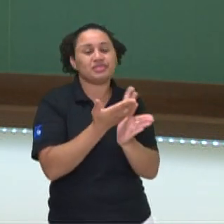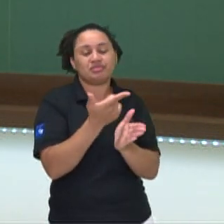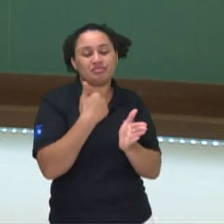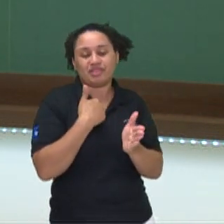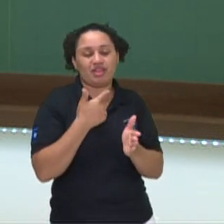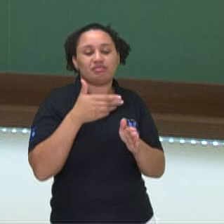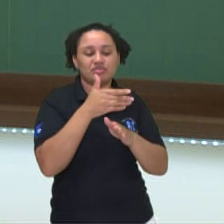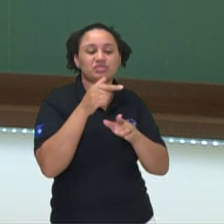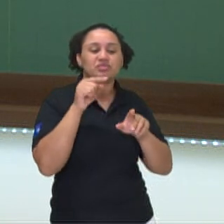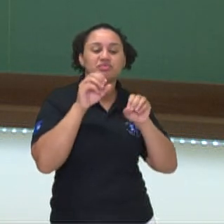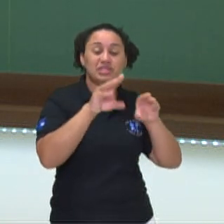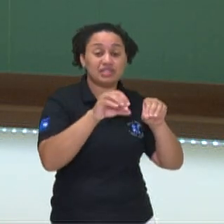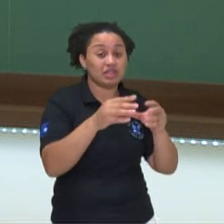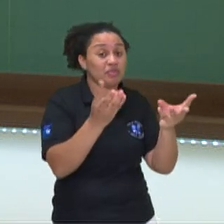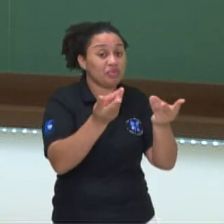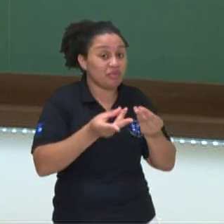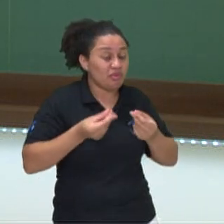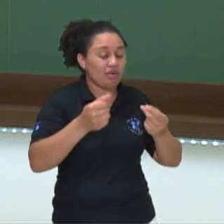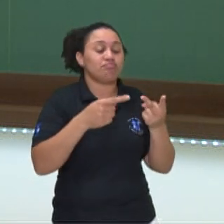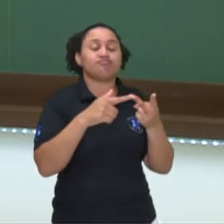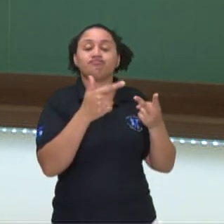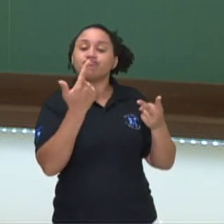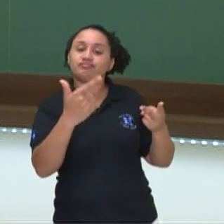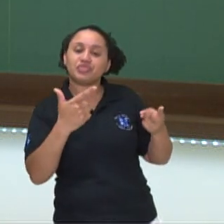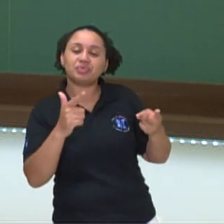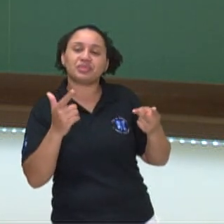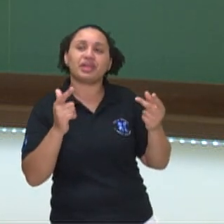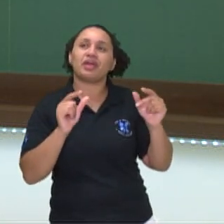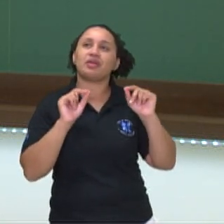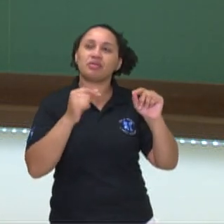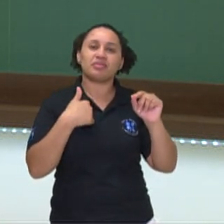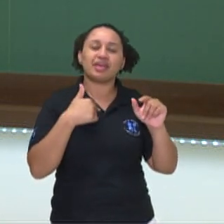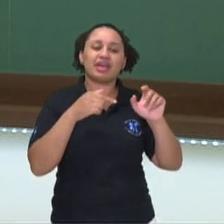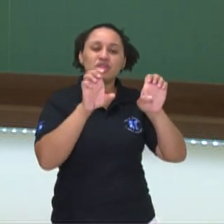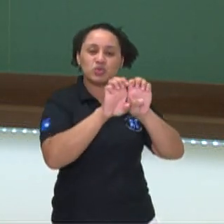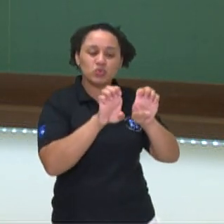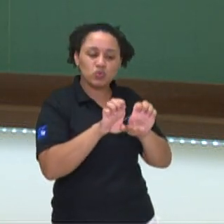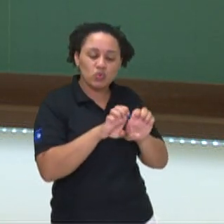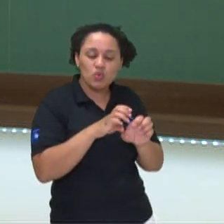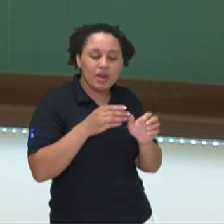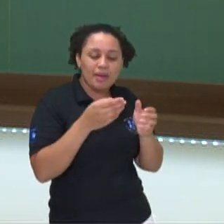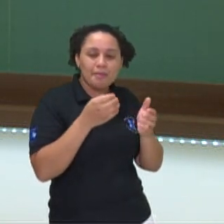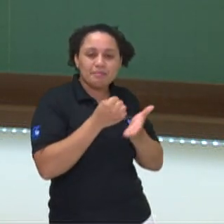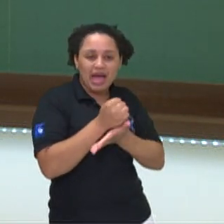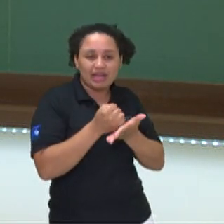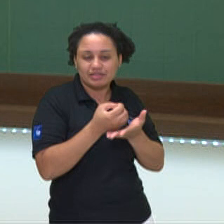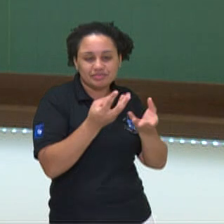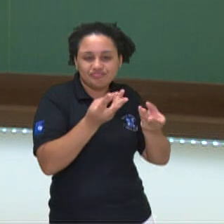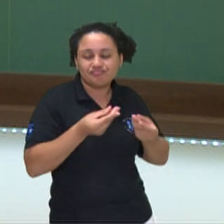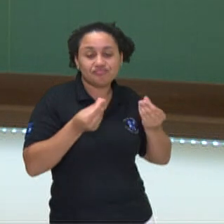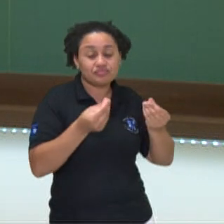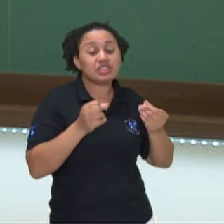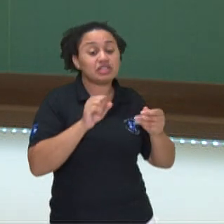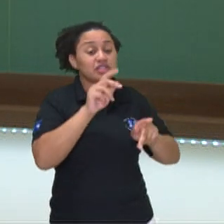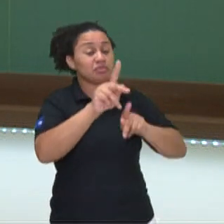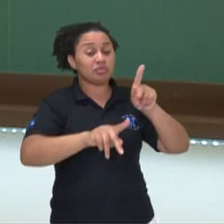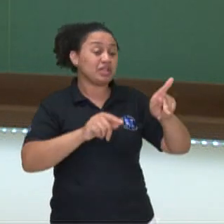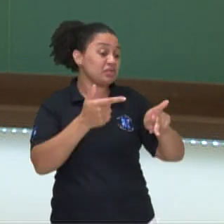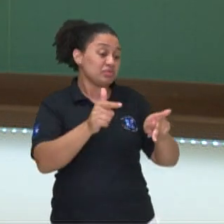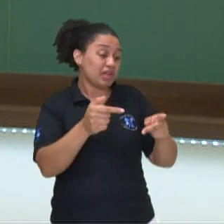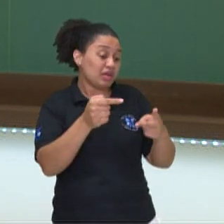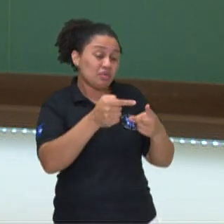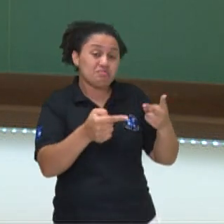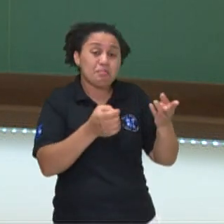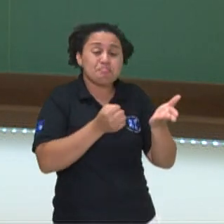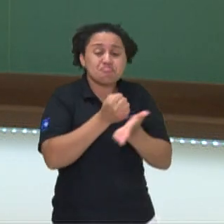acesso a uma educação de qualidade, não vai ter acesso a uma infraestrutura básica de qualidade. Se a população não tem